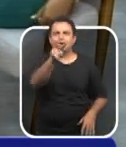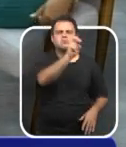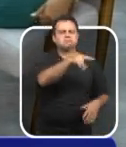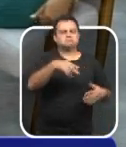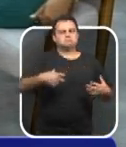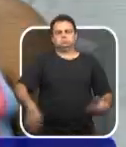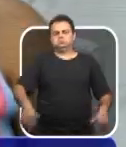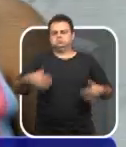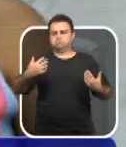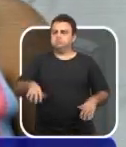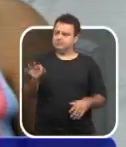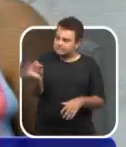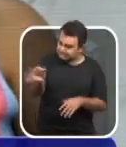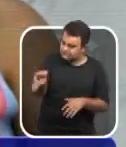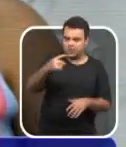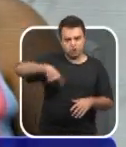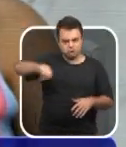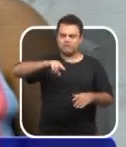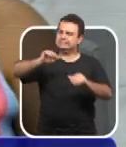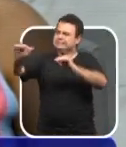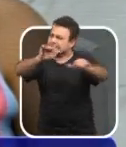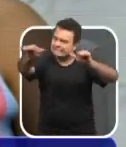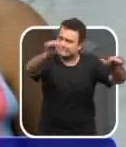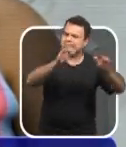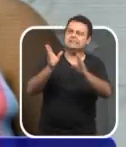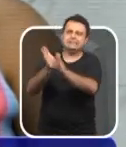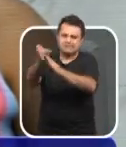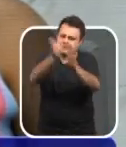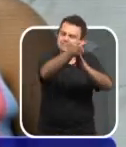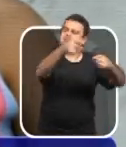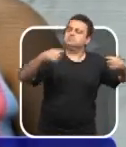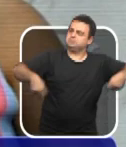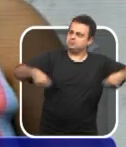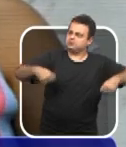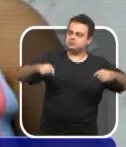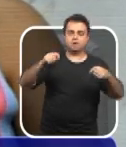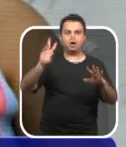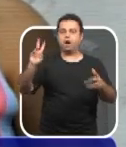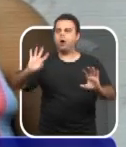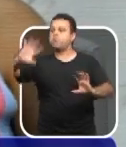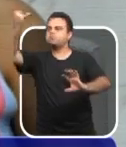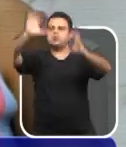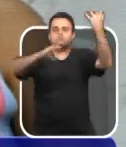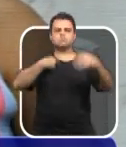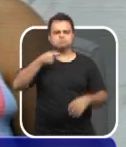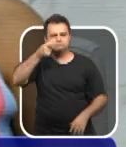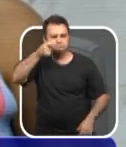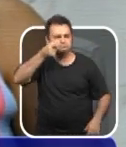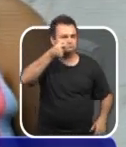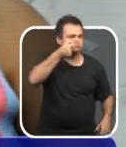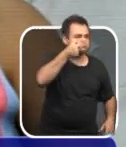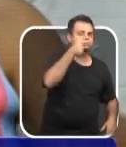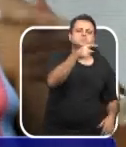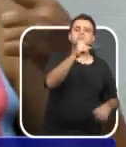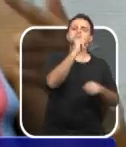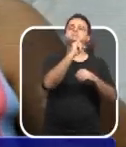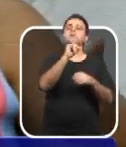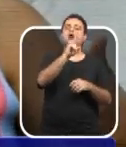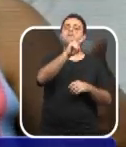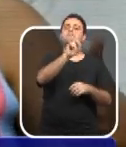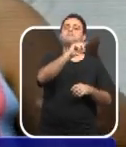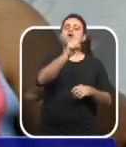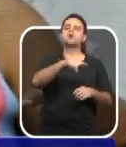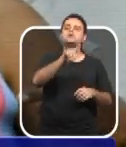pautas, porque, Ariana, eu tenho que estar atenta ao que acontece. Então, gosto de ouvir Voz do Brasil, fico ouvindo